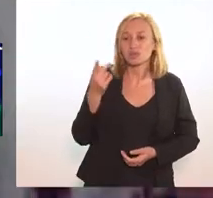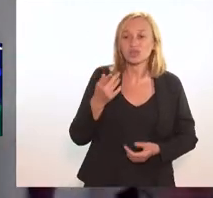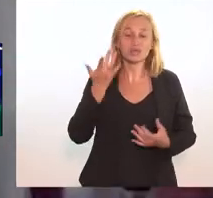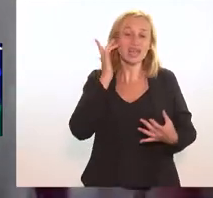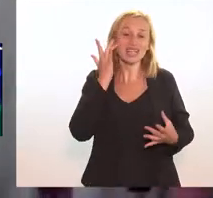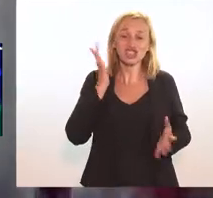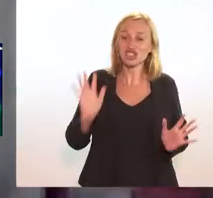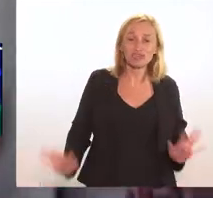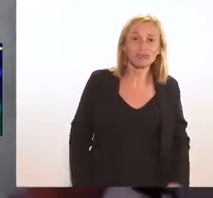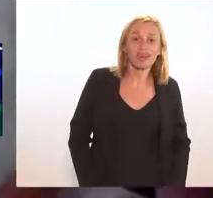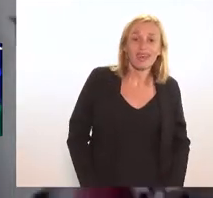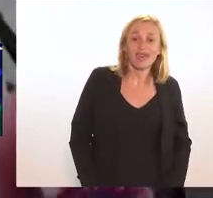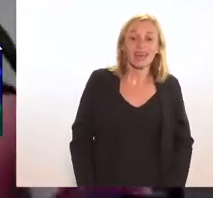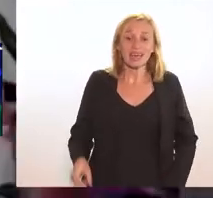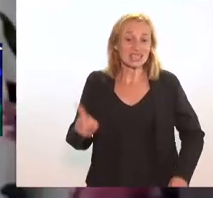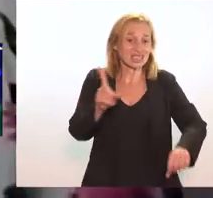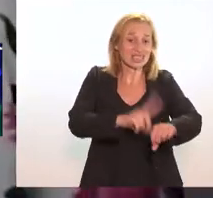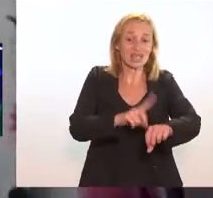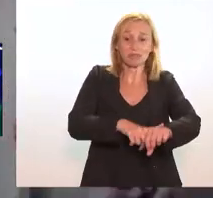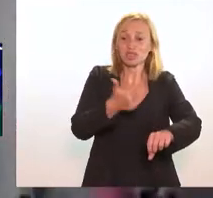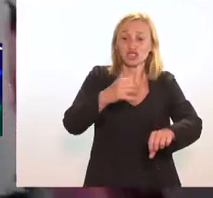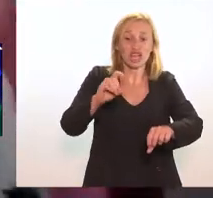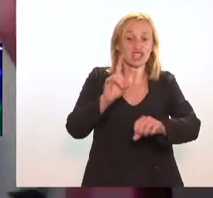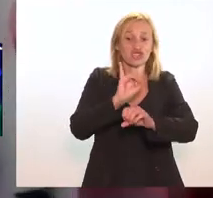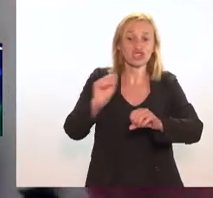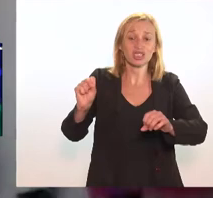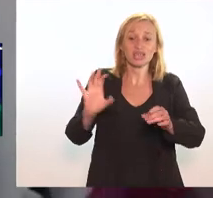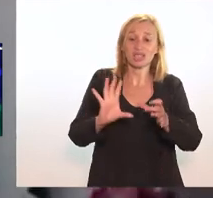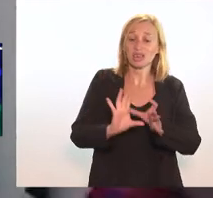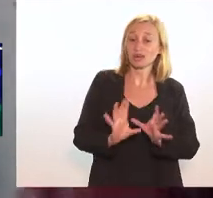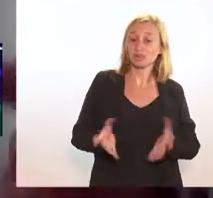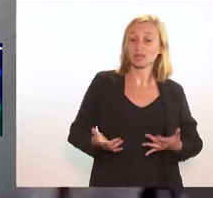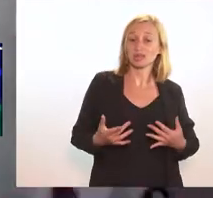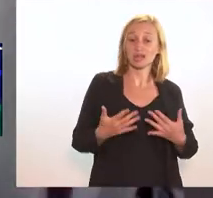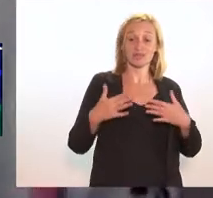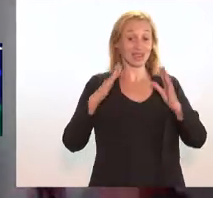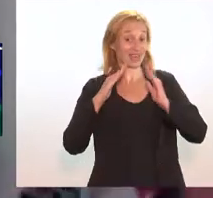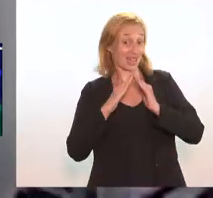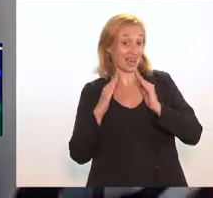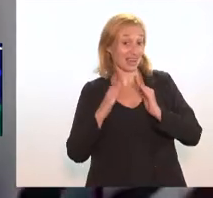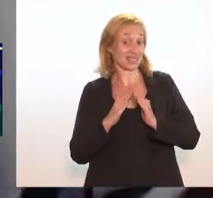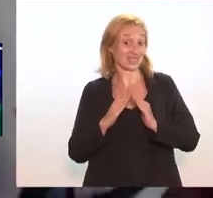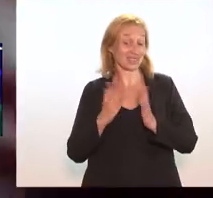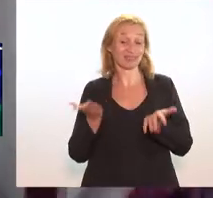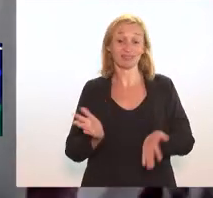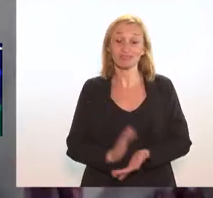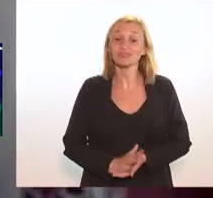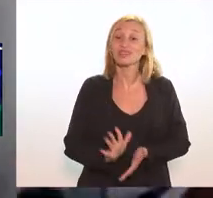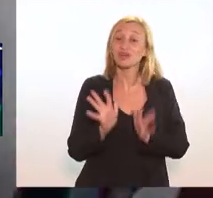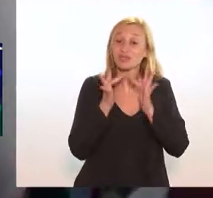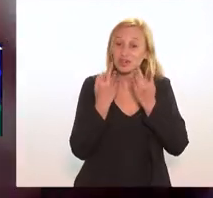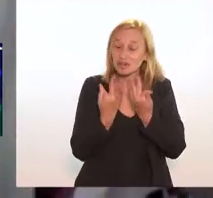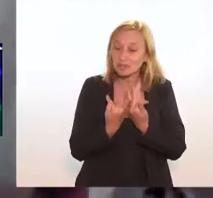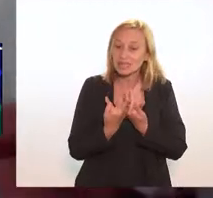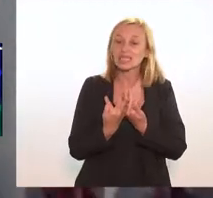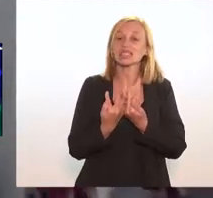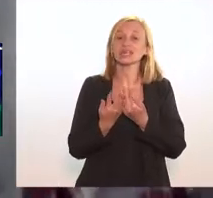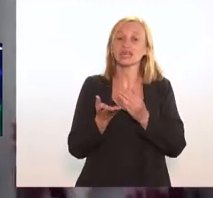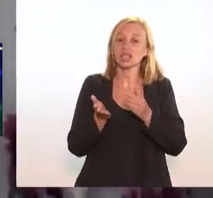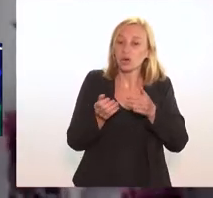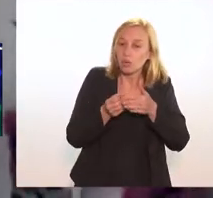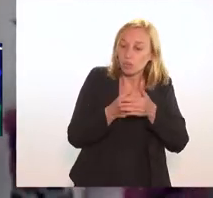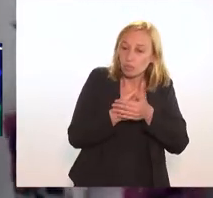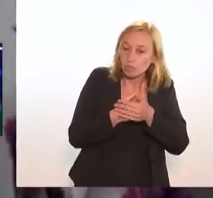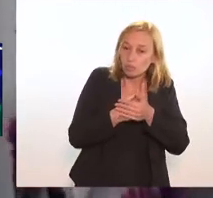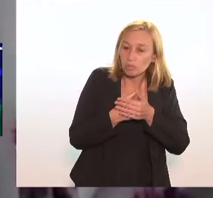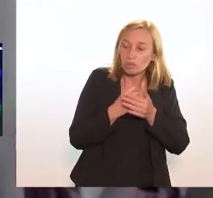estão achando que esse tempo de 10 dias, que é para a pessoa se ficar em casa com a sua família, mais resguardada, só